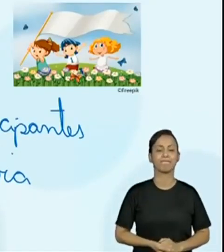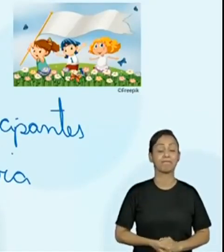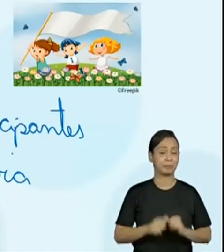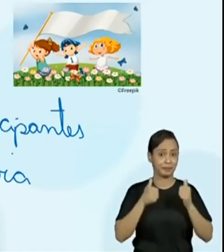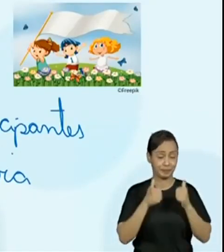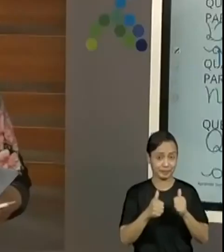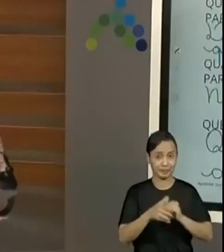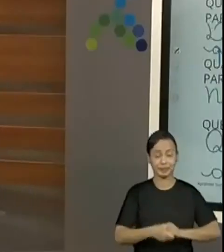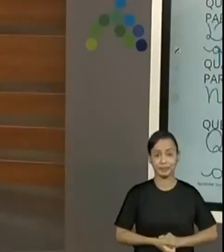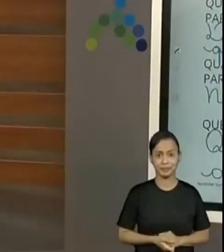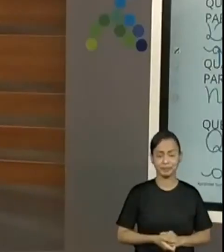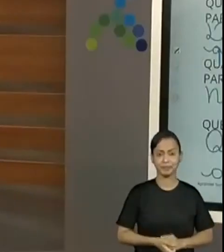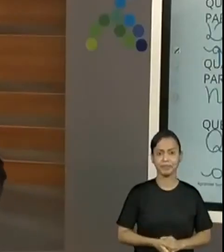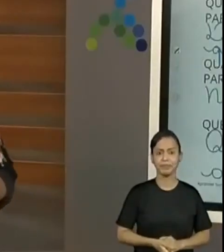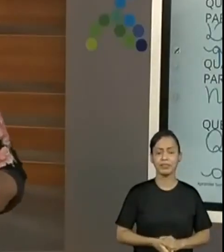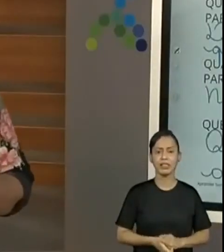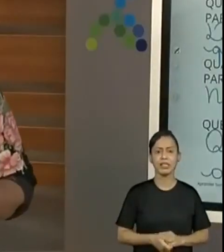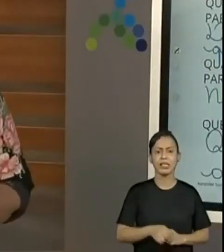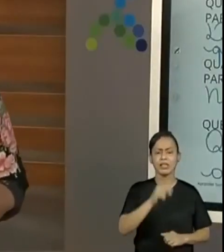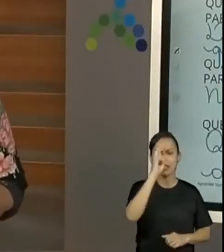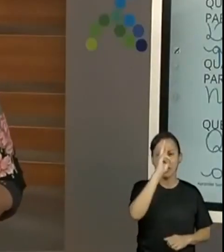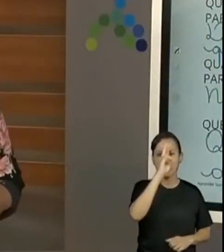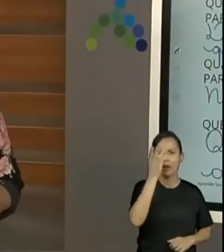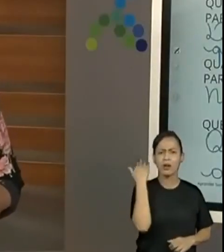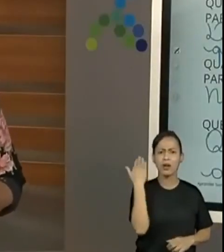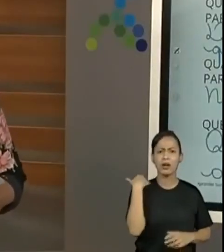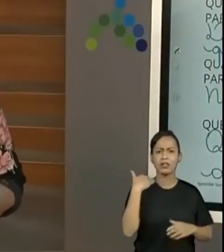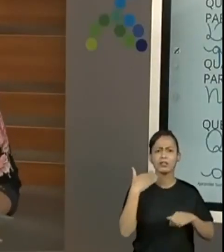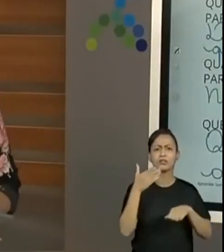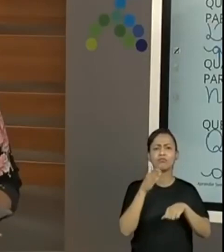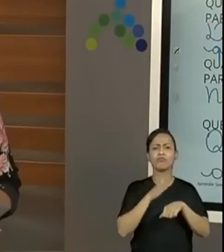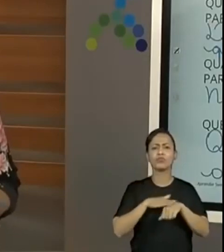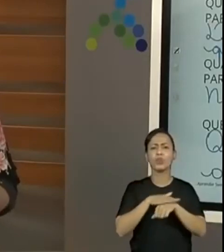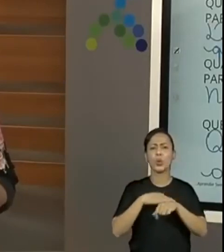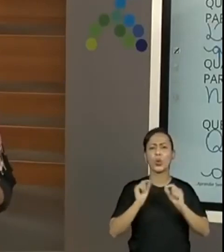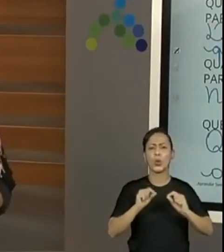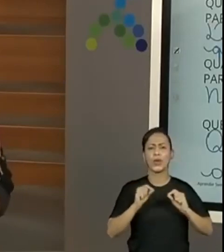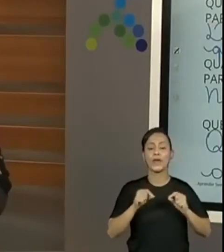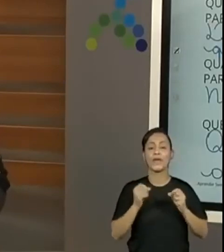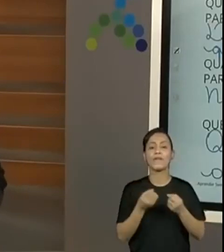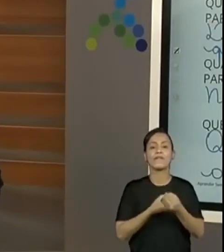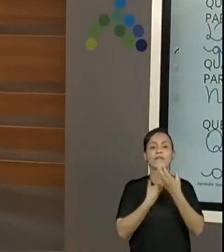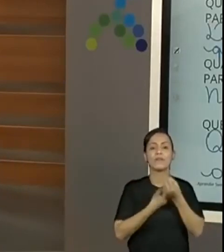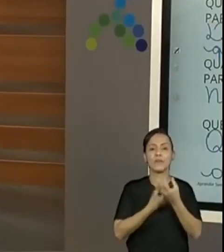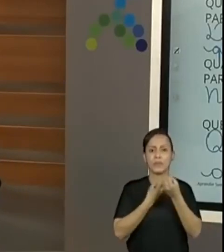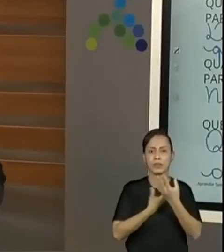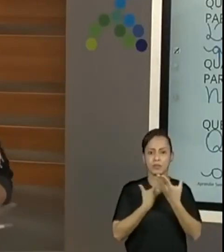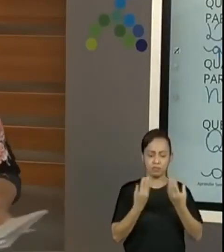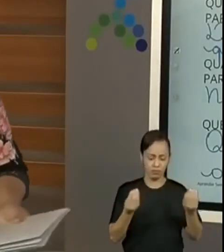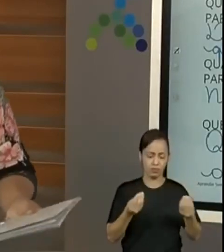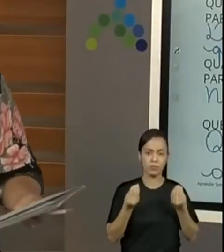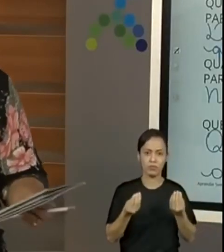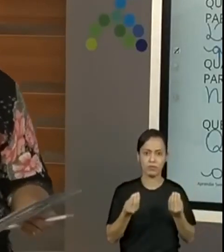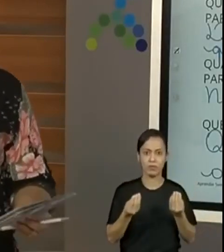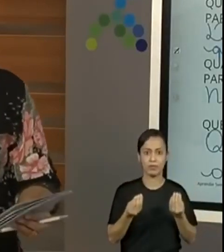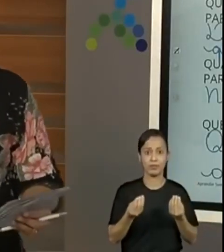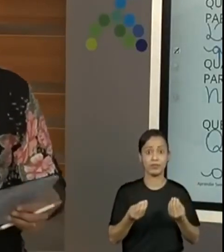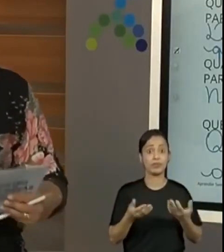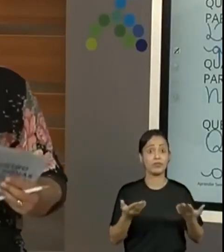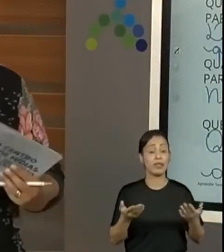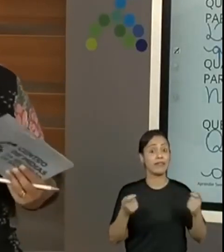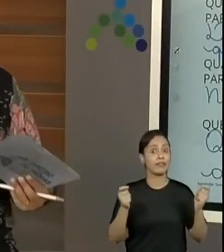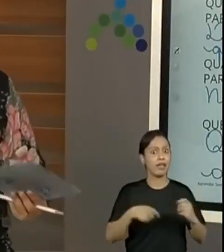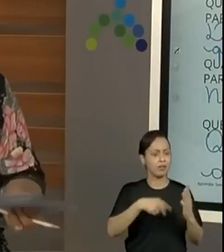Muito bem. Lembram que a gente estava falando de localizar informação? Essas perguntas, se a gente volta no